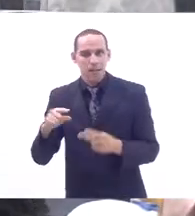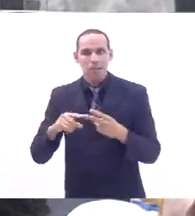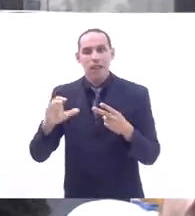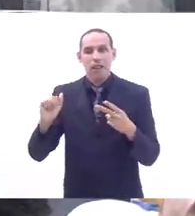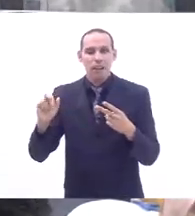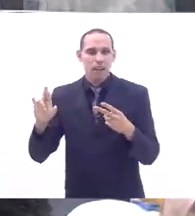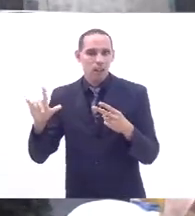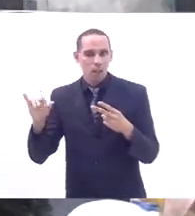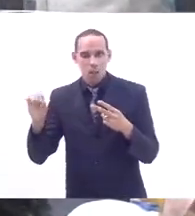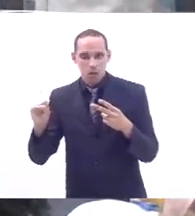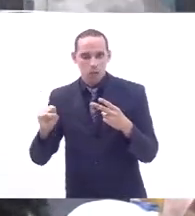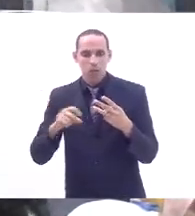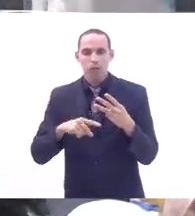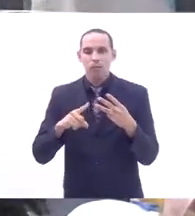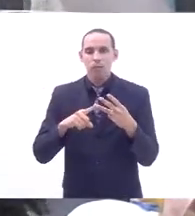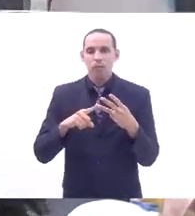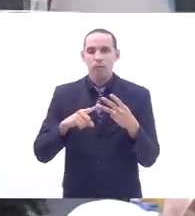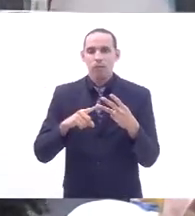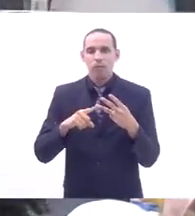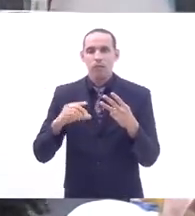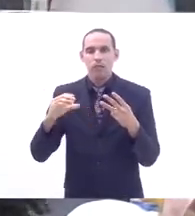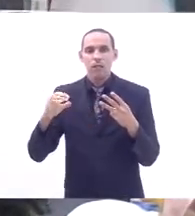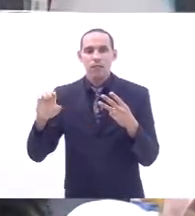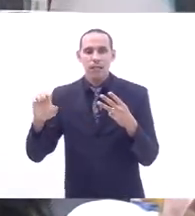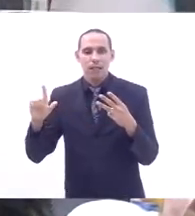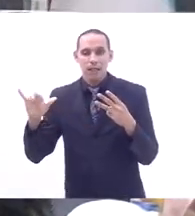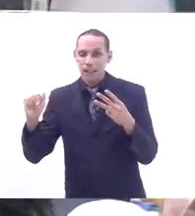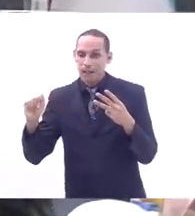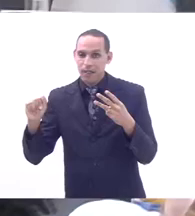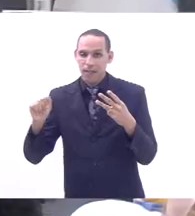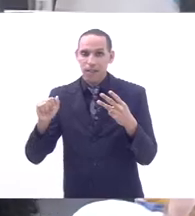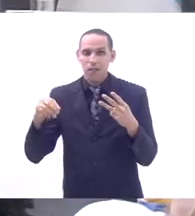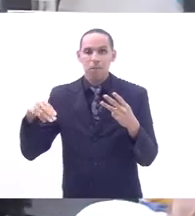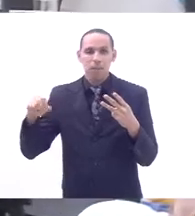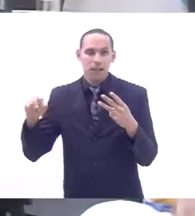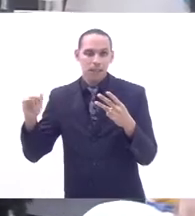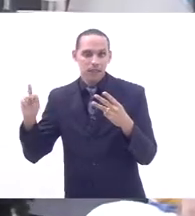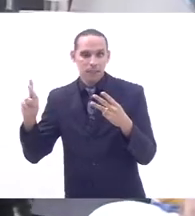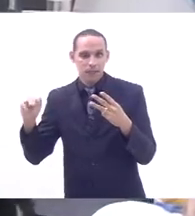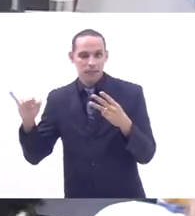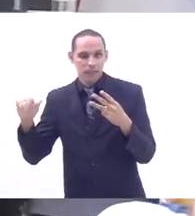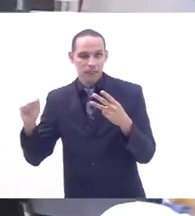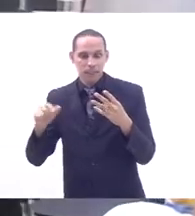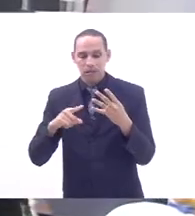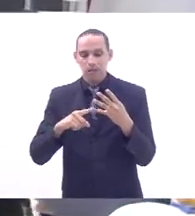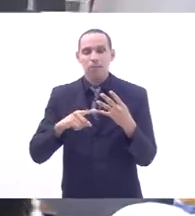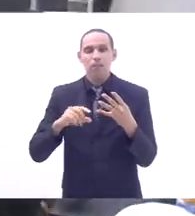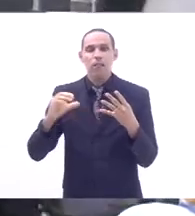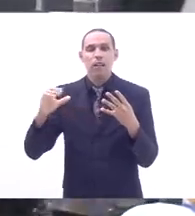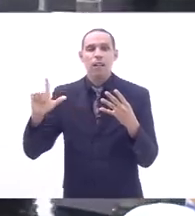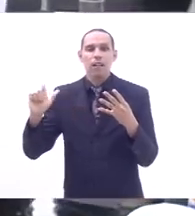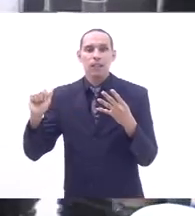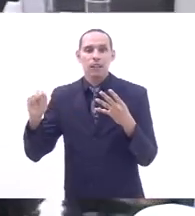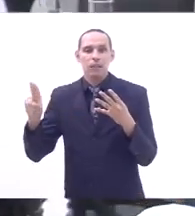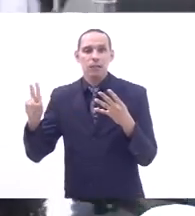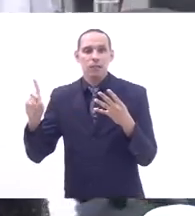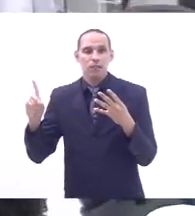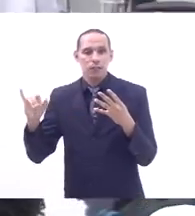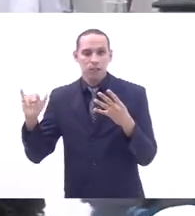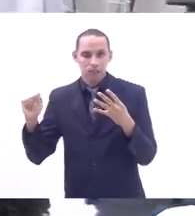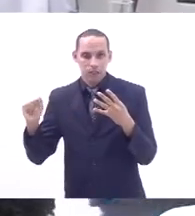Carlos Eduardo, Célia Maria Leite da Silva, Cláudia